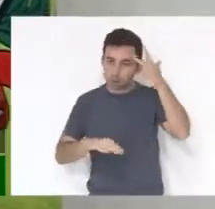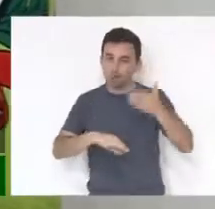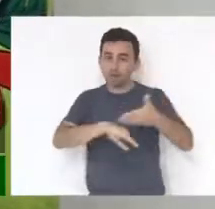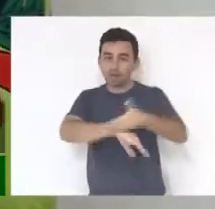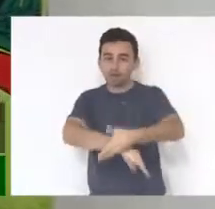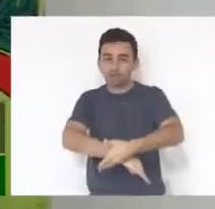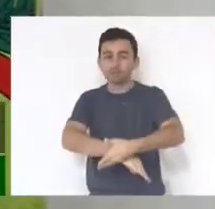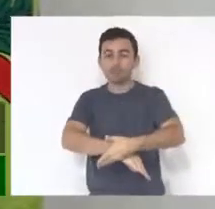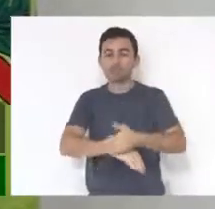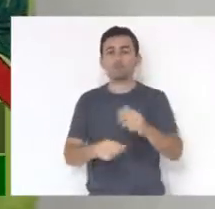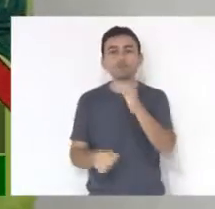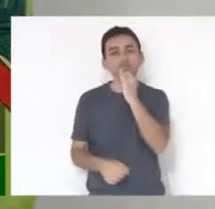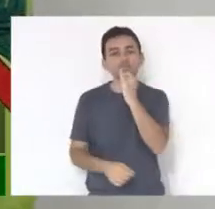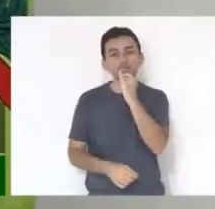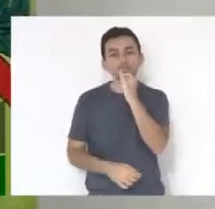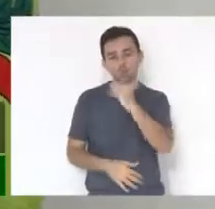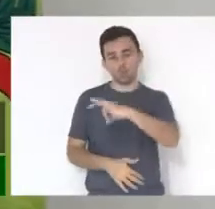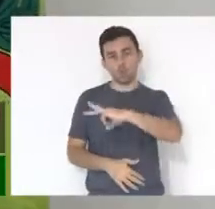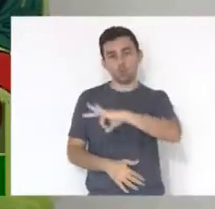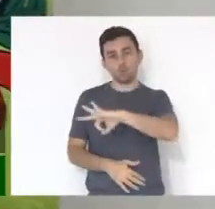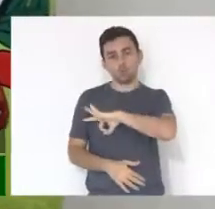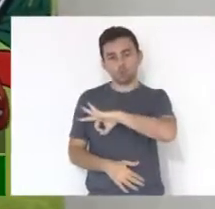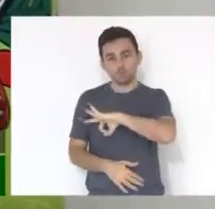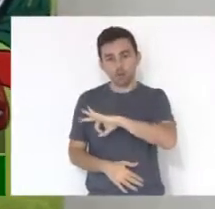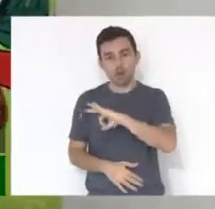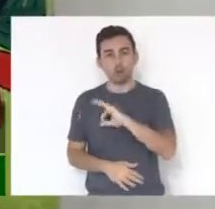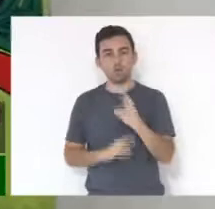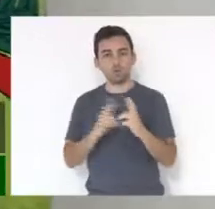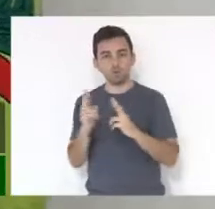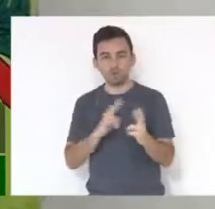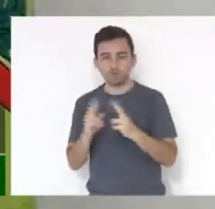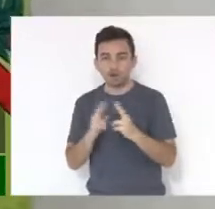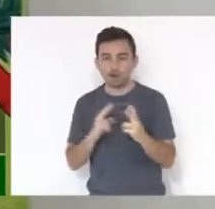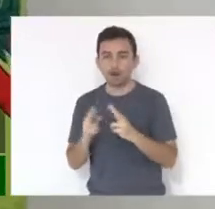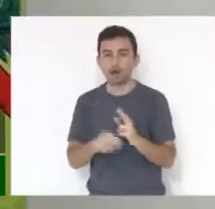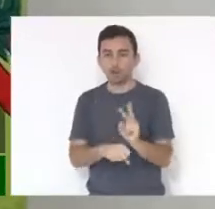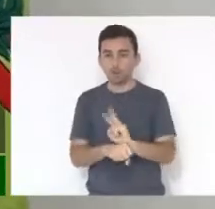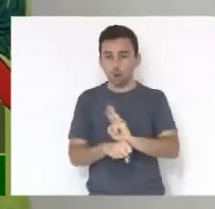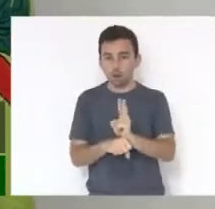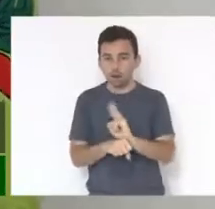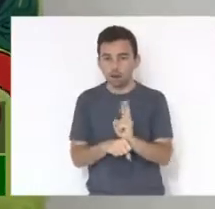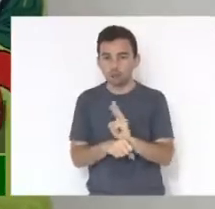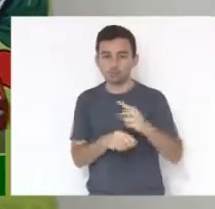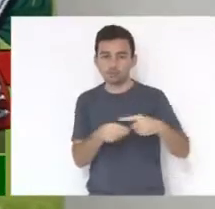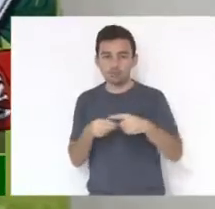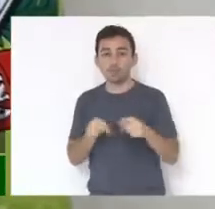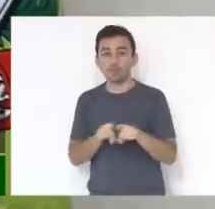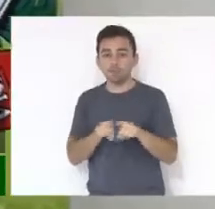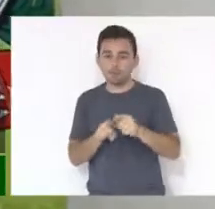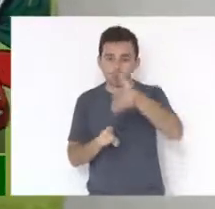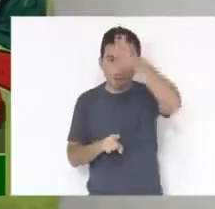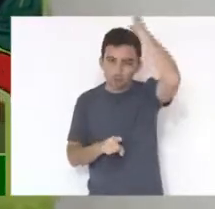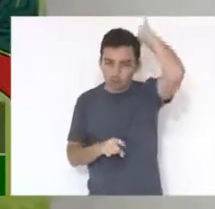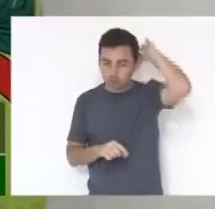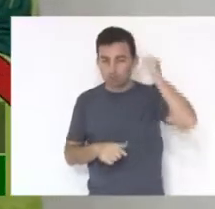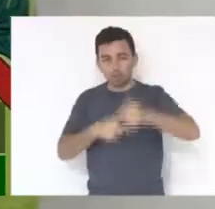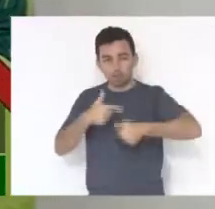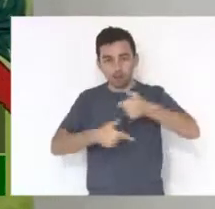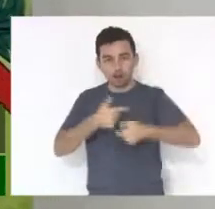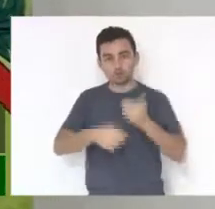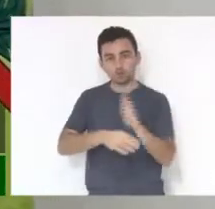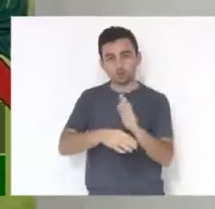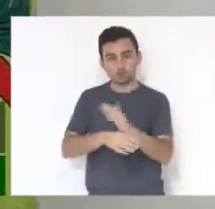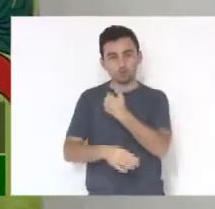exemplo, policiais rodoviários, federais, civis, militares, guardas municipais e bombeiros, pessoas que trabalham para o